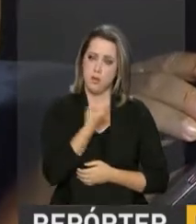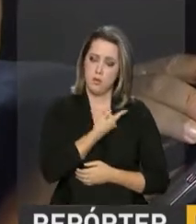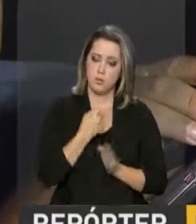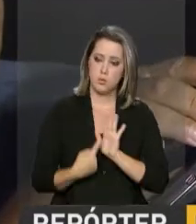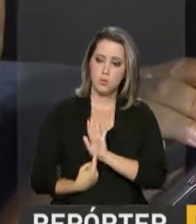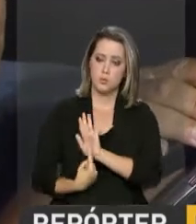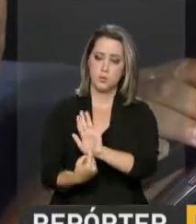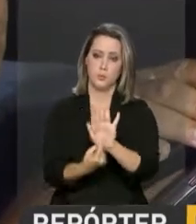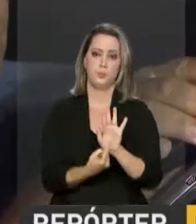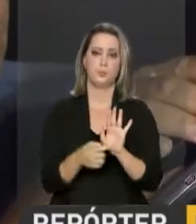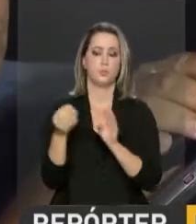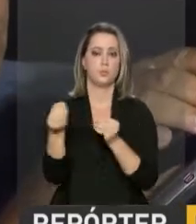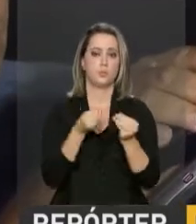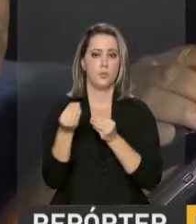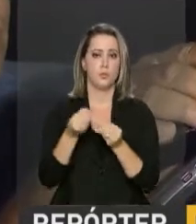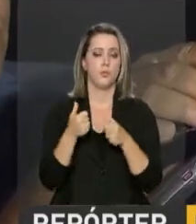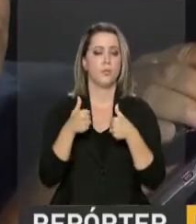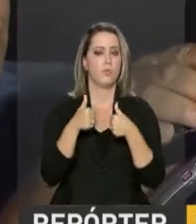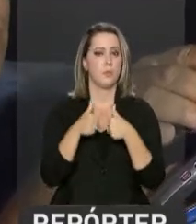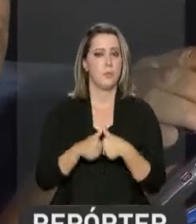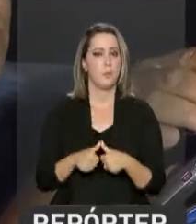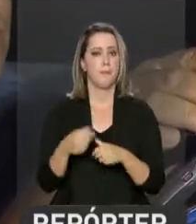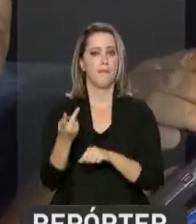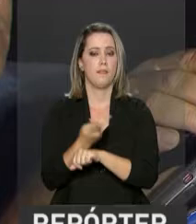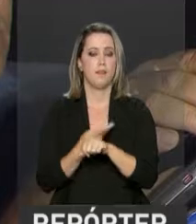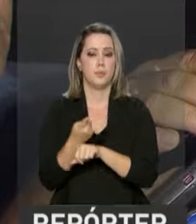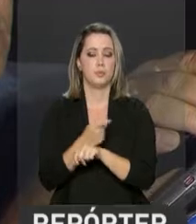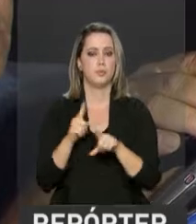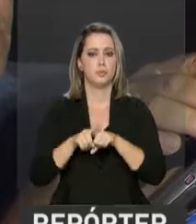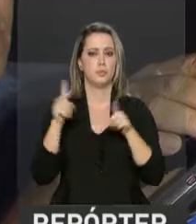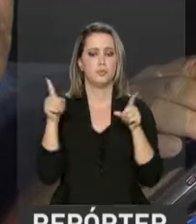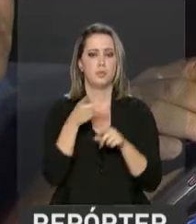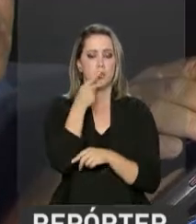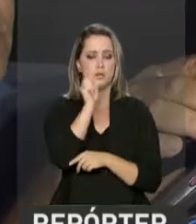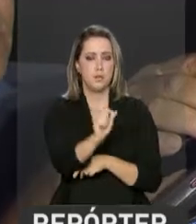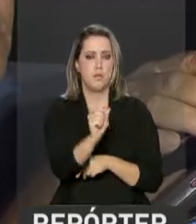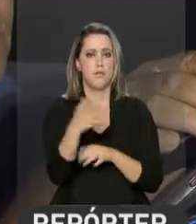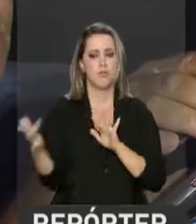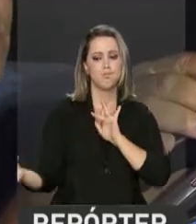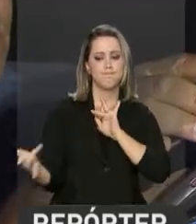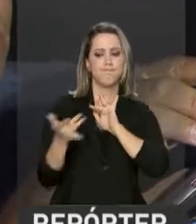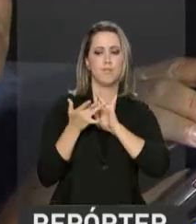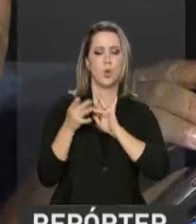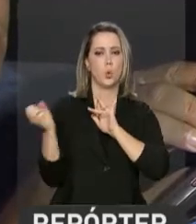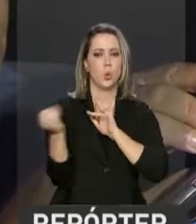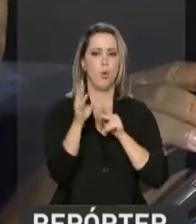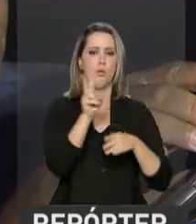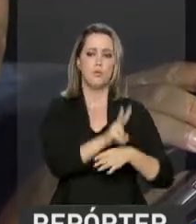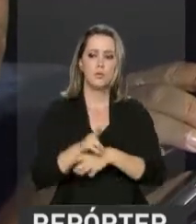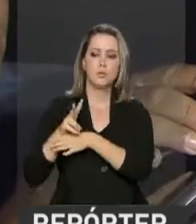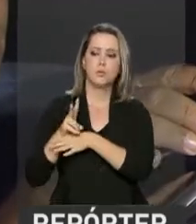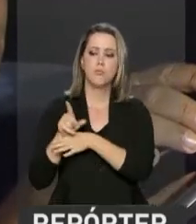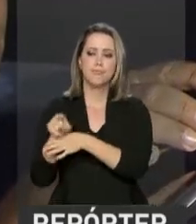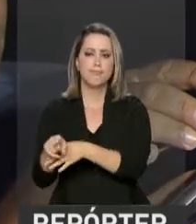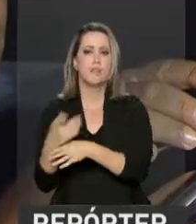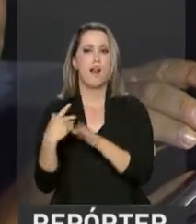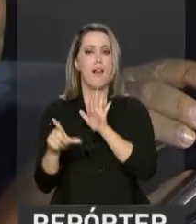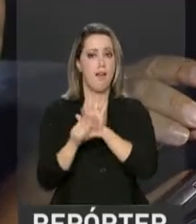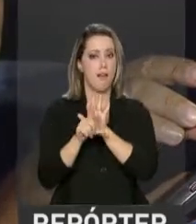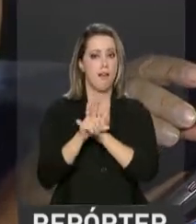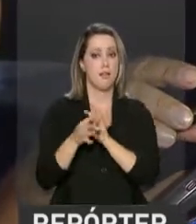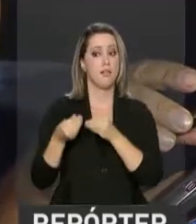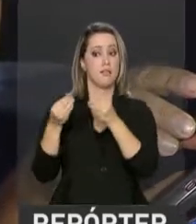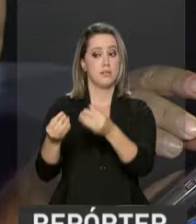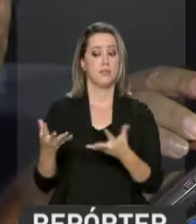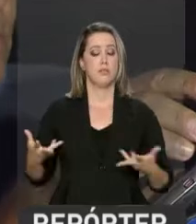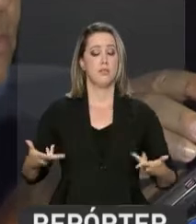mecanismo lá que ele está buscando mas ele disse que brincaria novos empréstimos a leis que garantissem